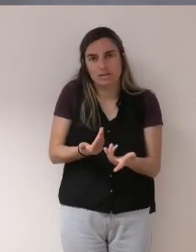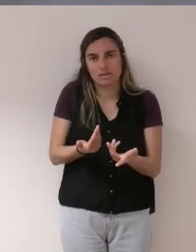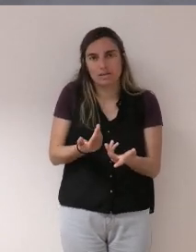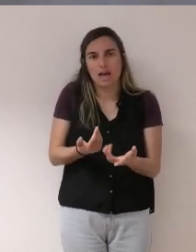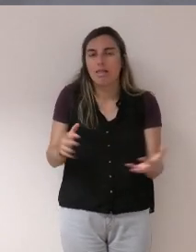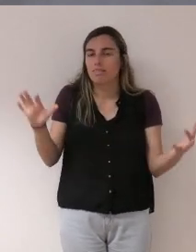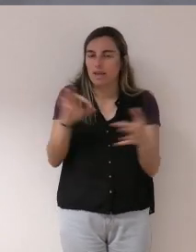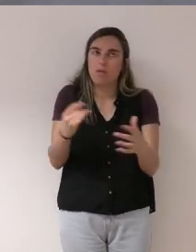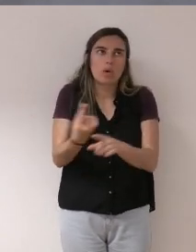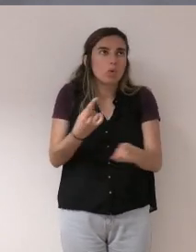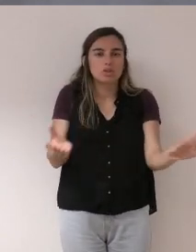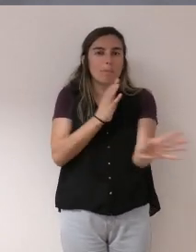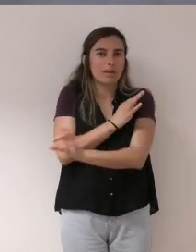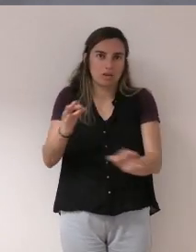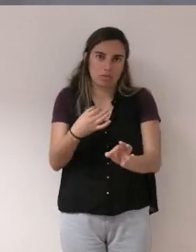natureza excepcional.